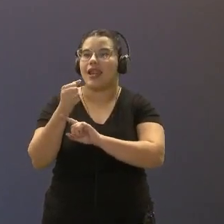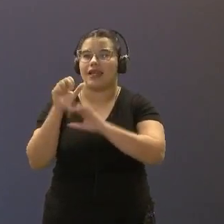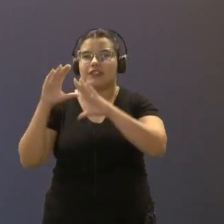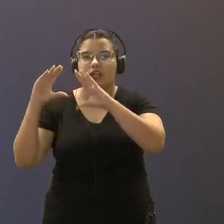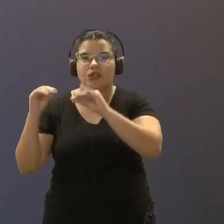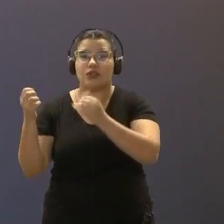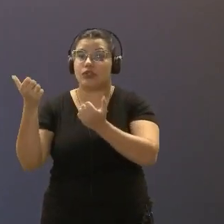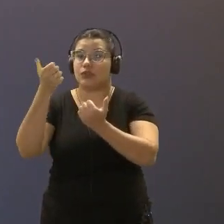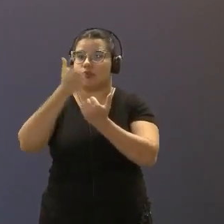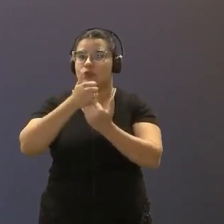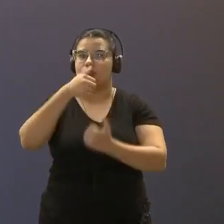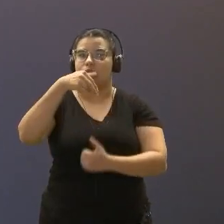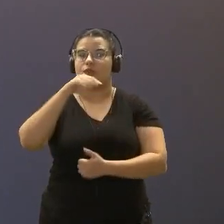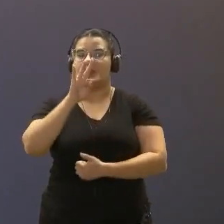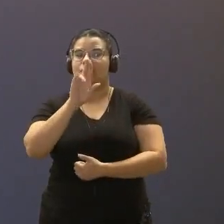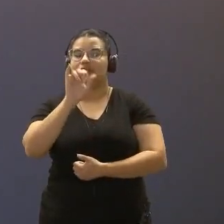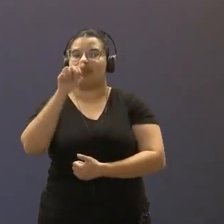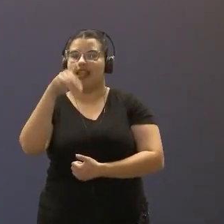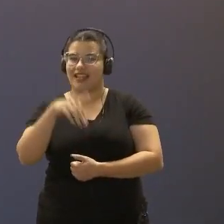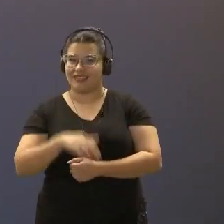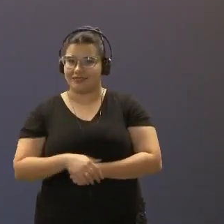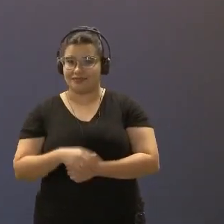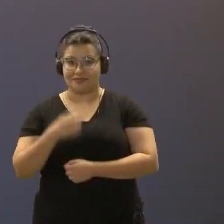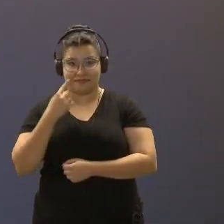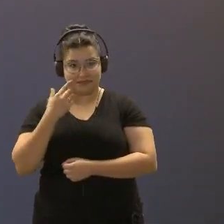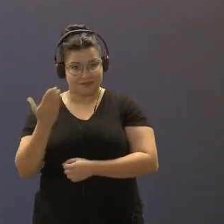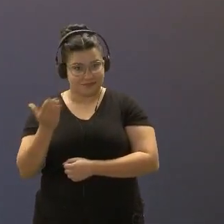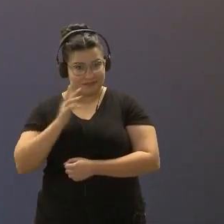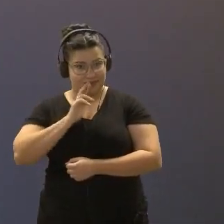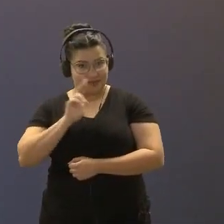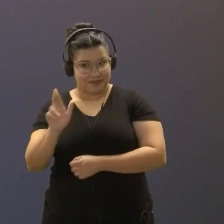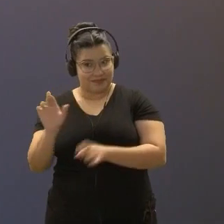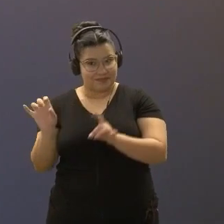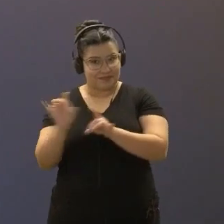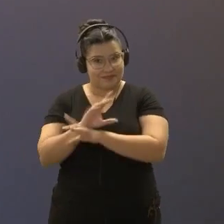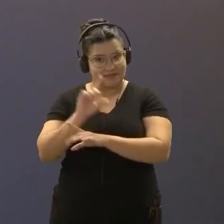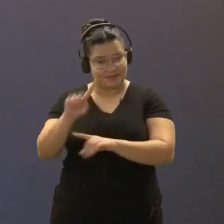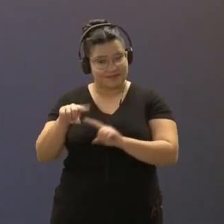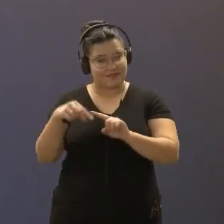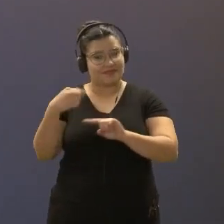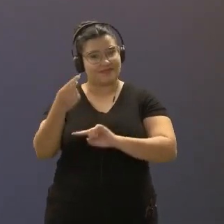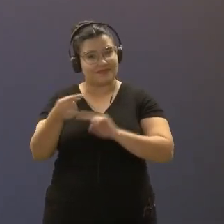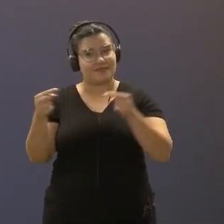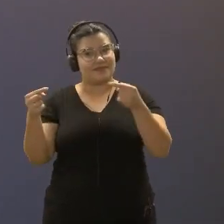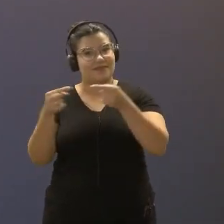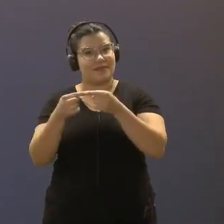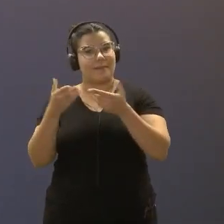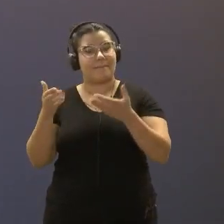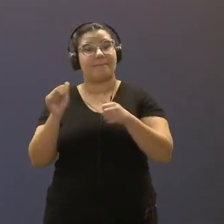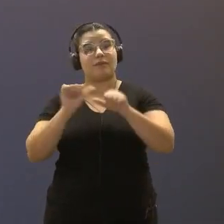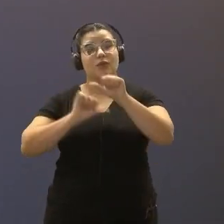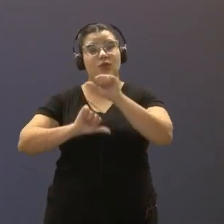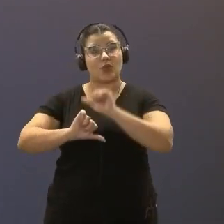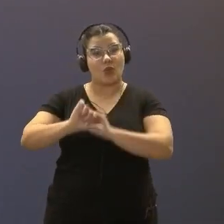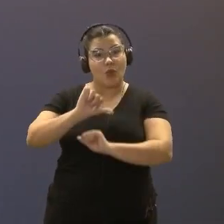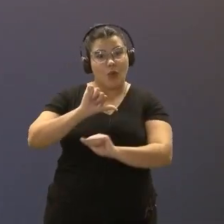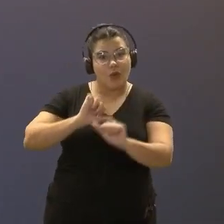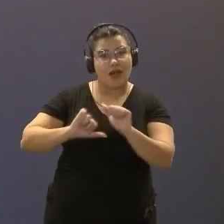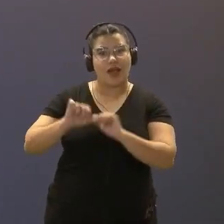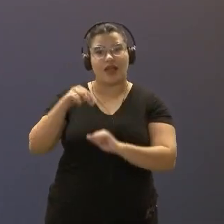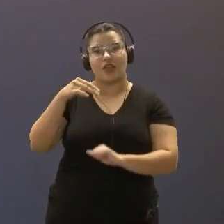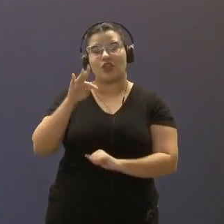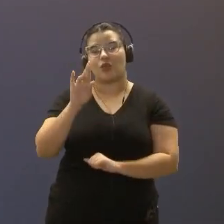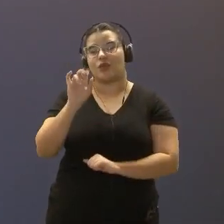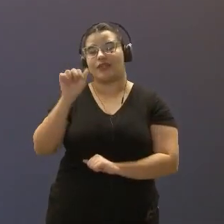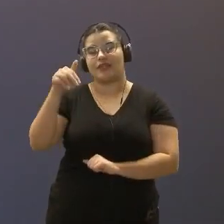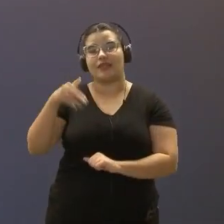agora é o Nutren. Então, Ayala, a gente já respondeu tua pergunta, que seria a próxima aqui, que é exatamente isso. Trocar o Nutren Control